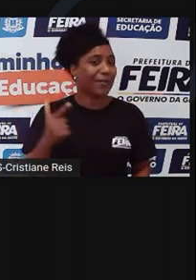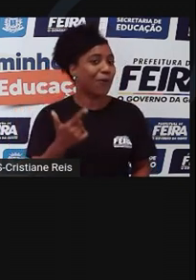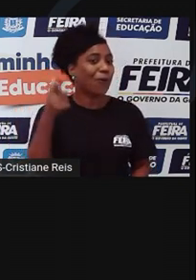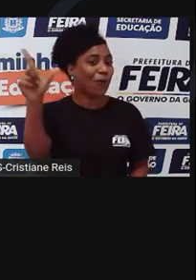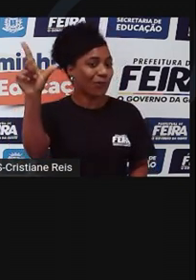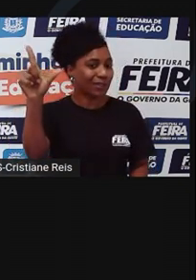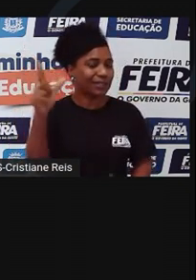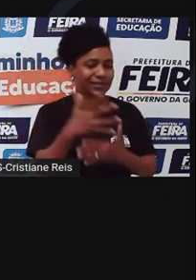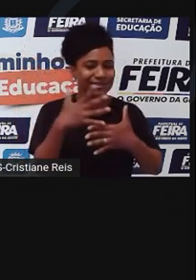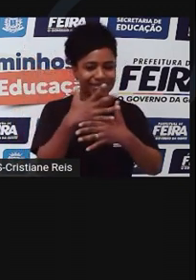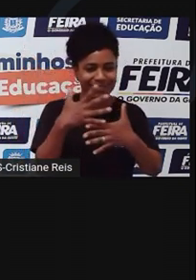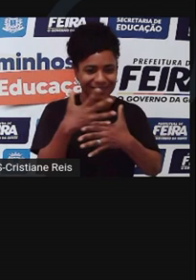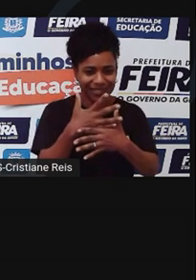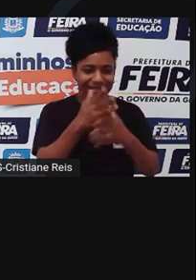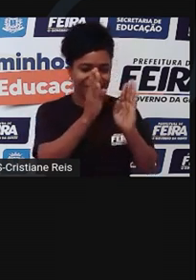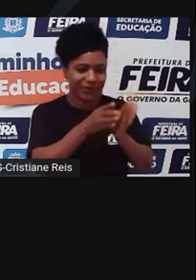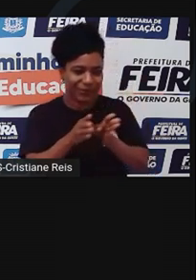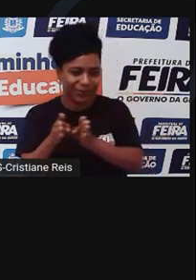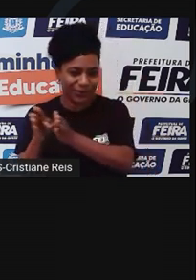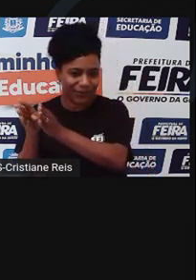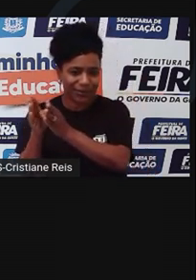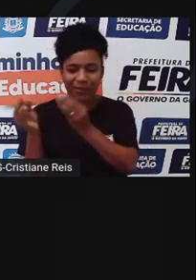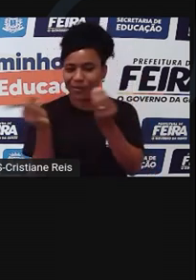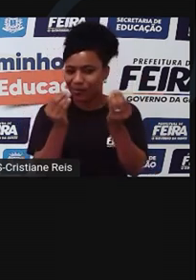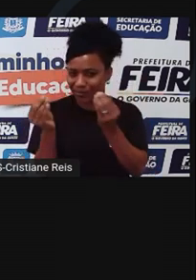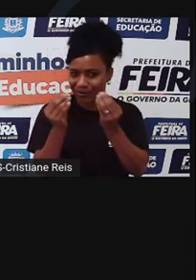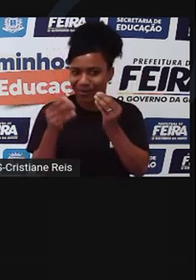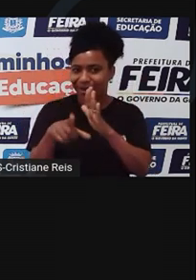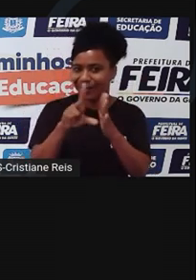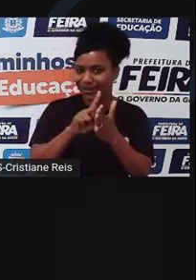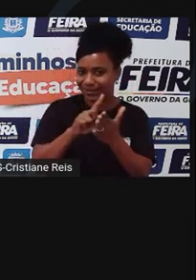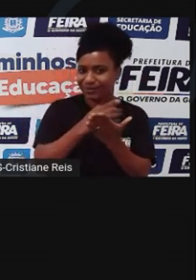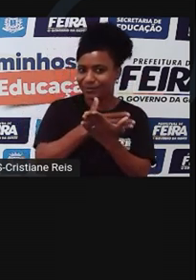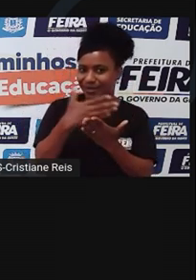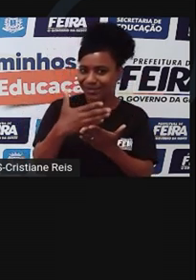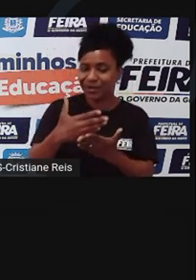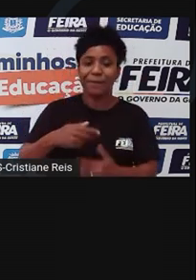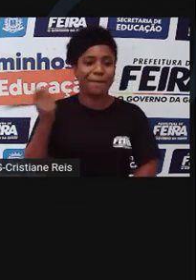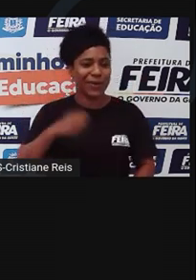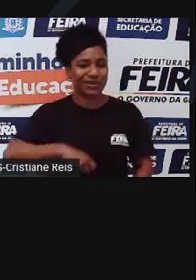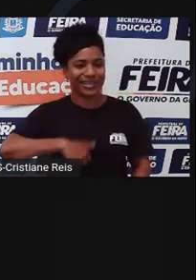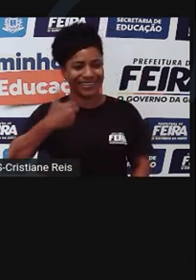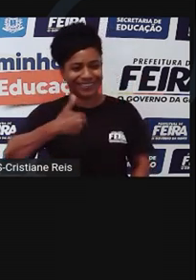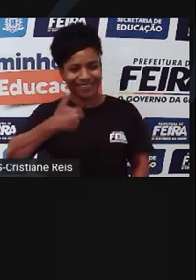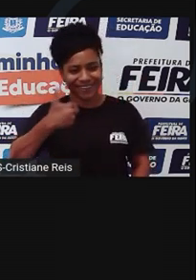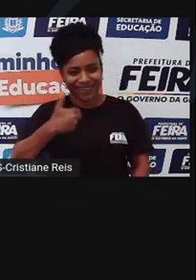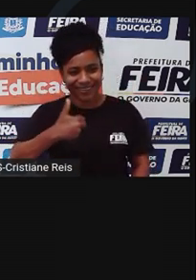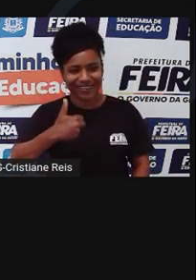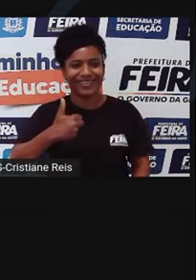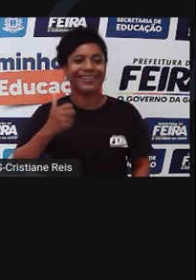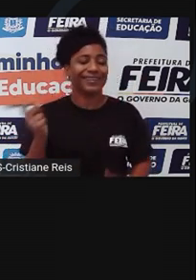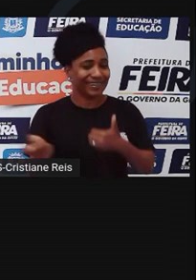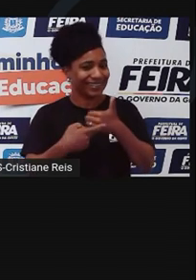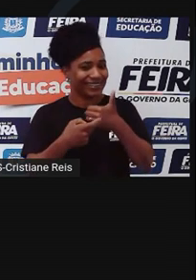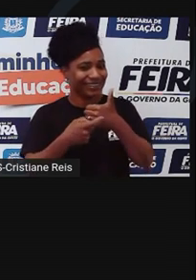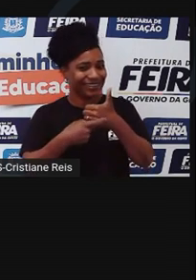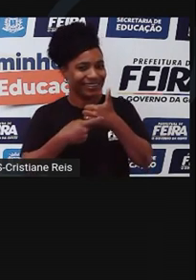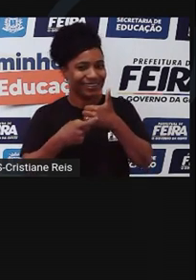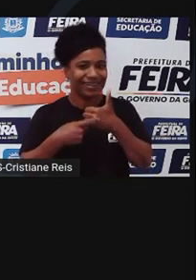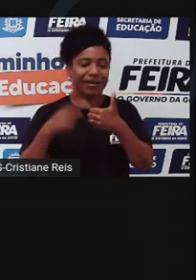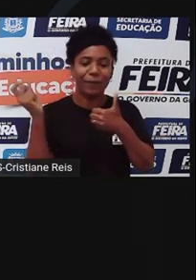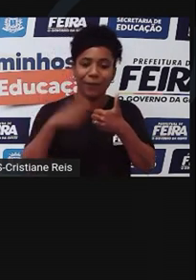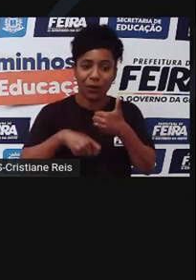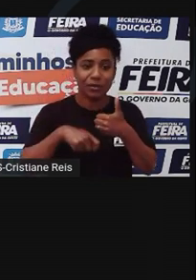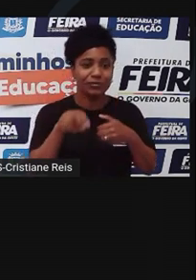falar das cidades inteligentes ou Smart series mas a gente iniciar o vídeo já deu like e se inscreva no nosso canal para receber mais